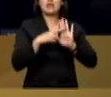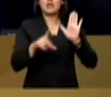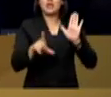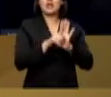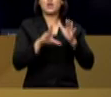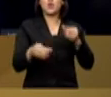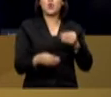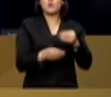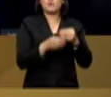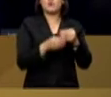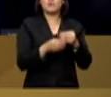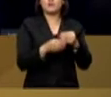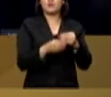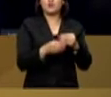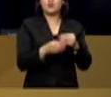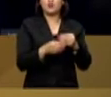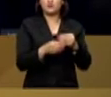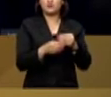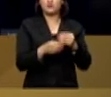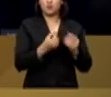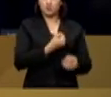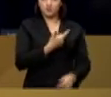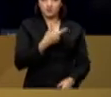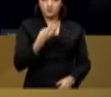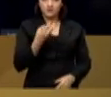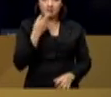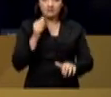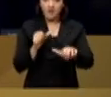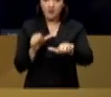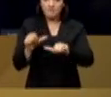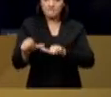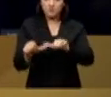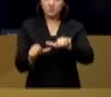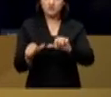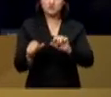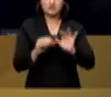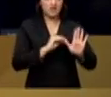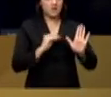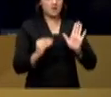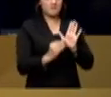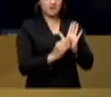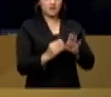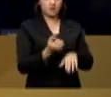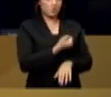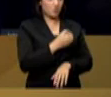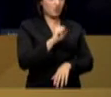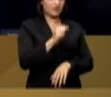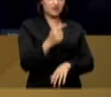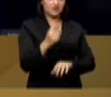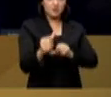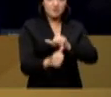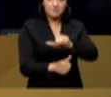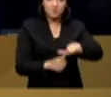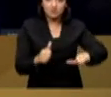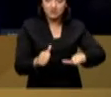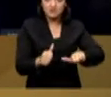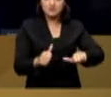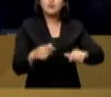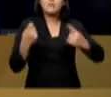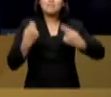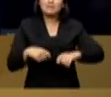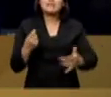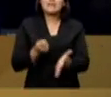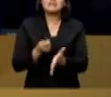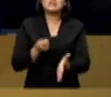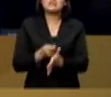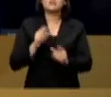diz, item 23, as modificações feitas pela emenda constitucional 87 exigem, como assinalado, a